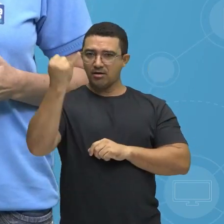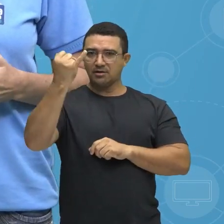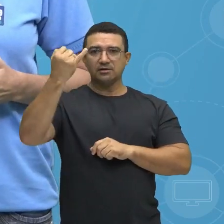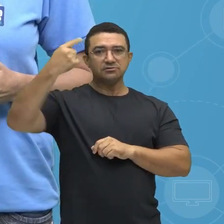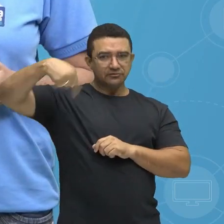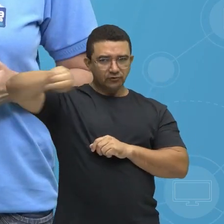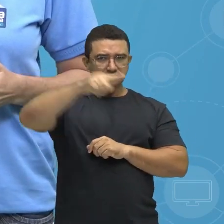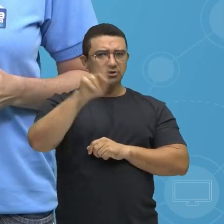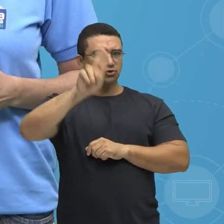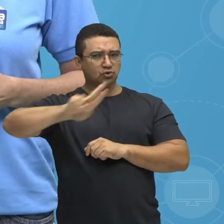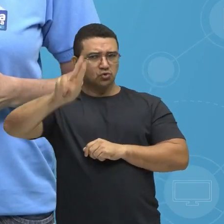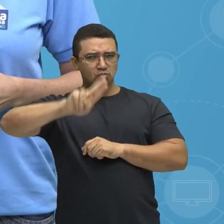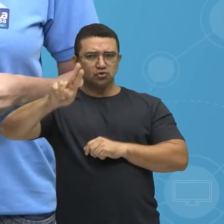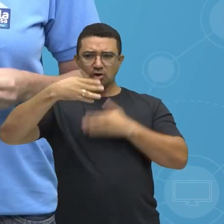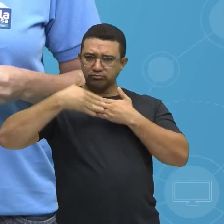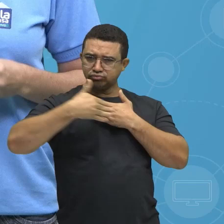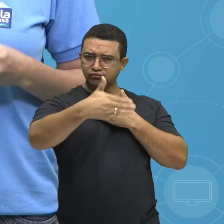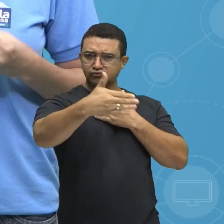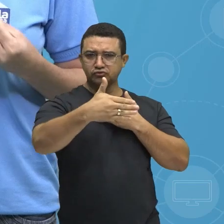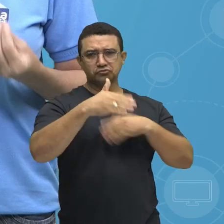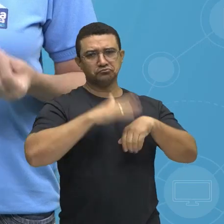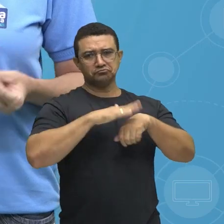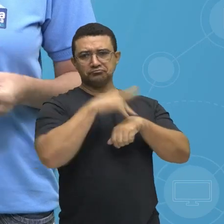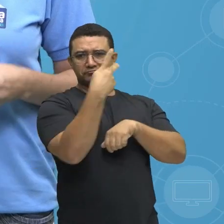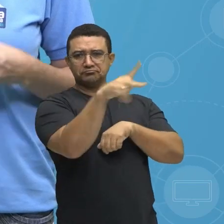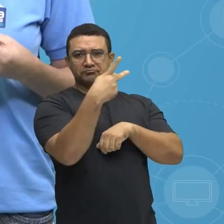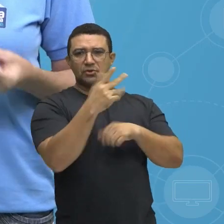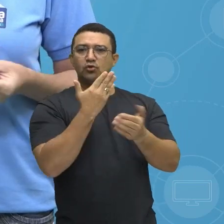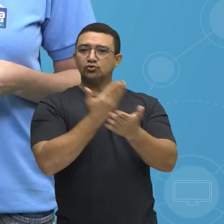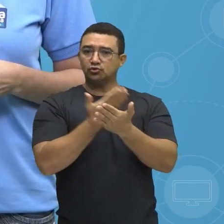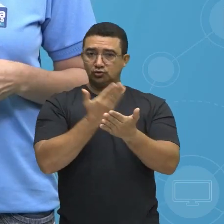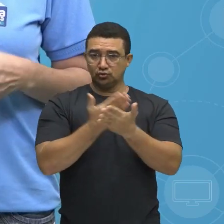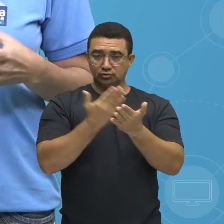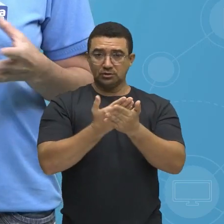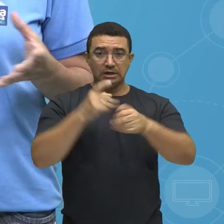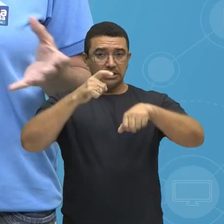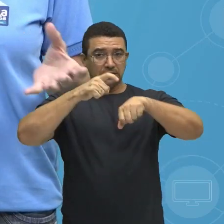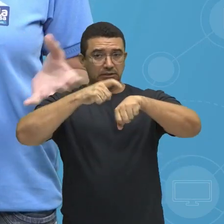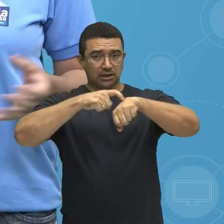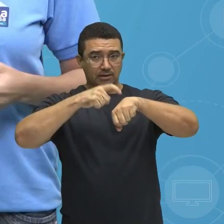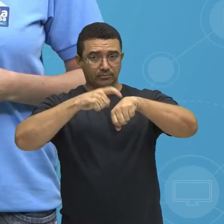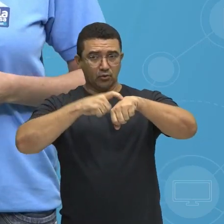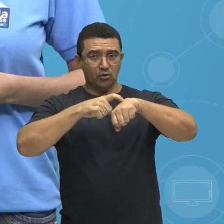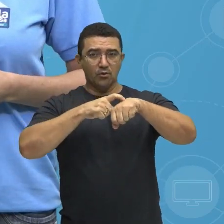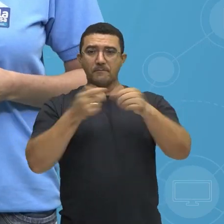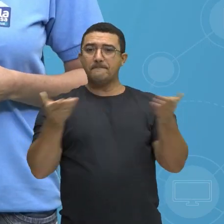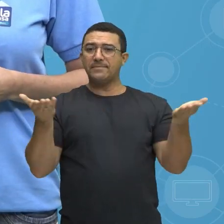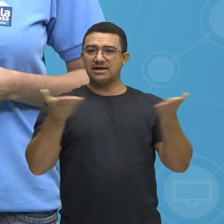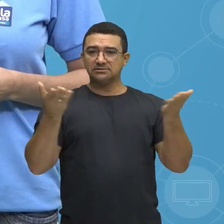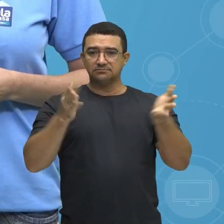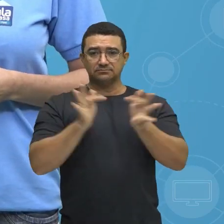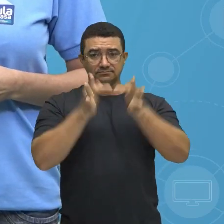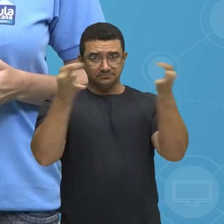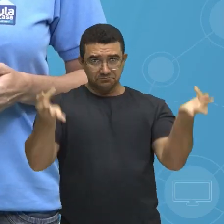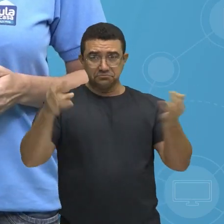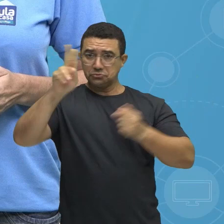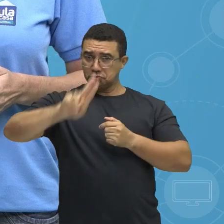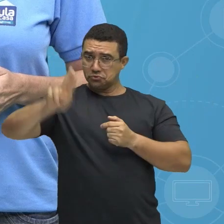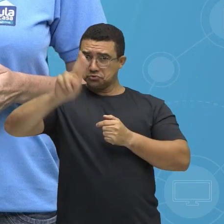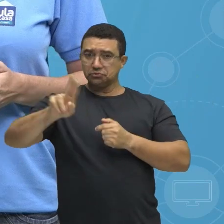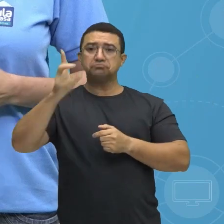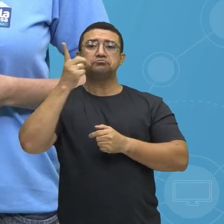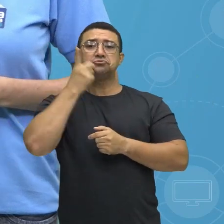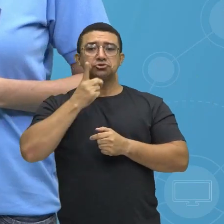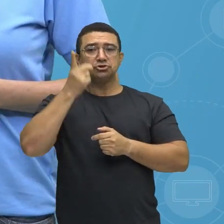isso no decorrer dos seus estudos. Além de que o Simple Present, o presente simples, a gente utiliza para o nosso dia a dia, não é? Então,